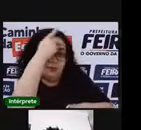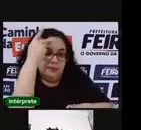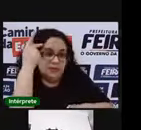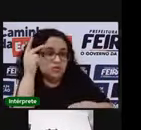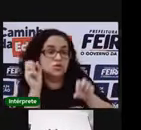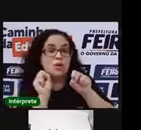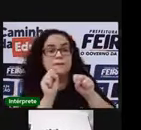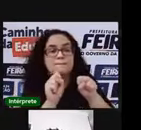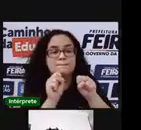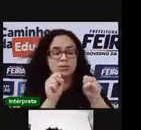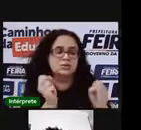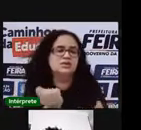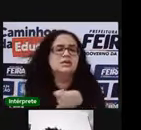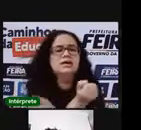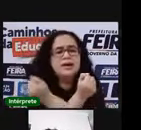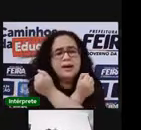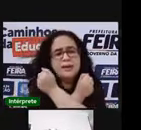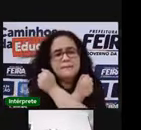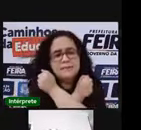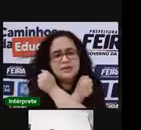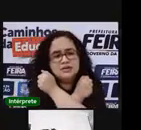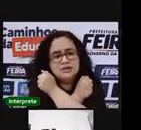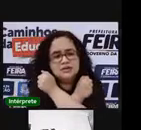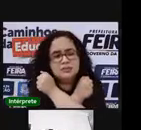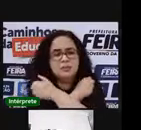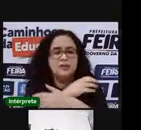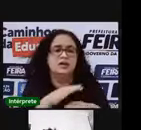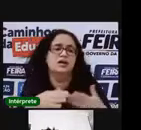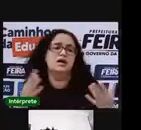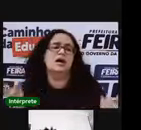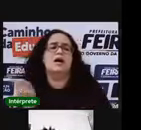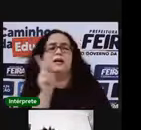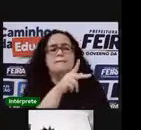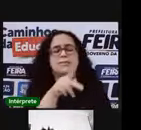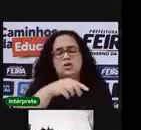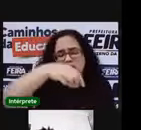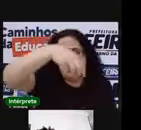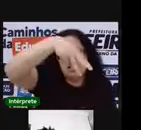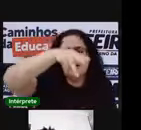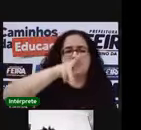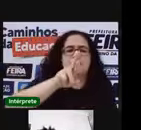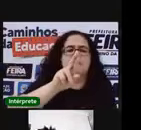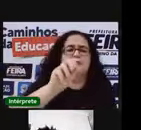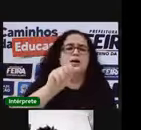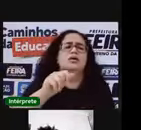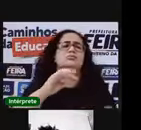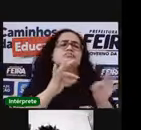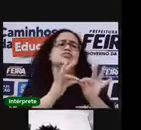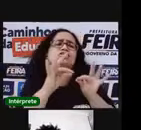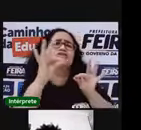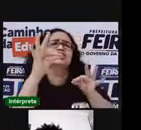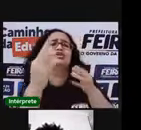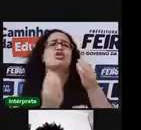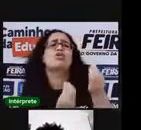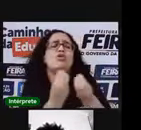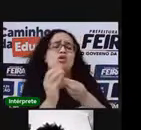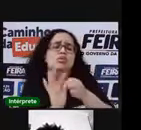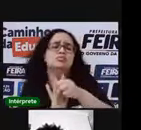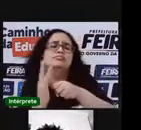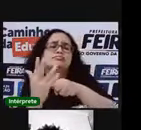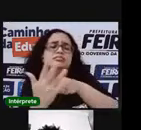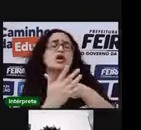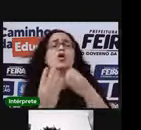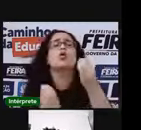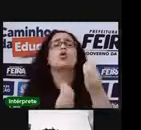poder abraçá-lo. Ah, Promaro, mas eu estou distante. E agora, nesse tempo, como é que a gente abraça